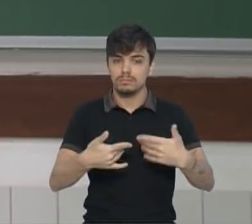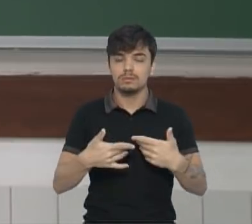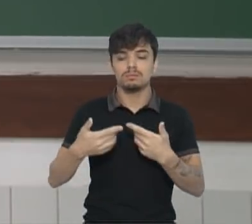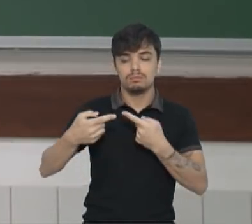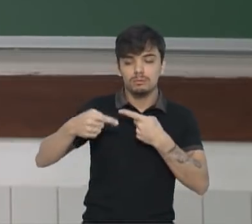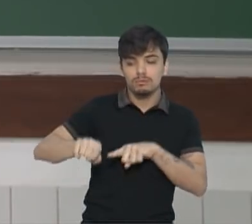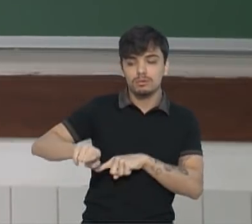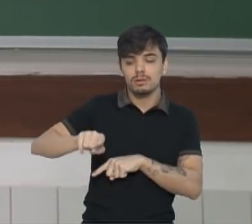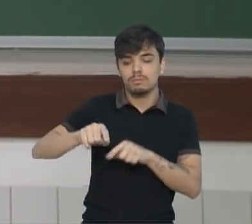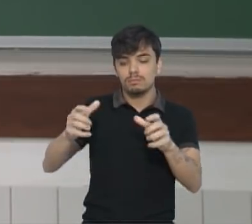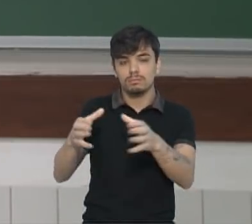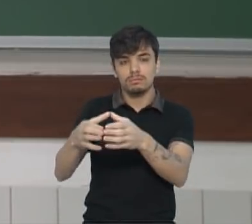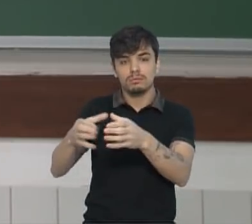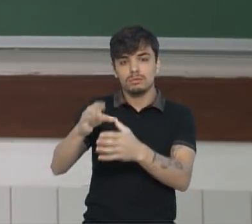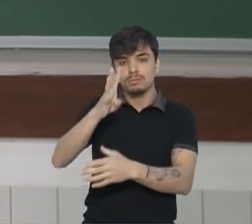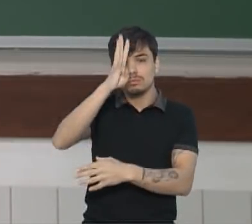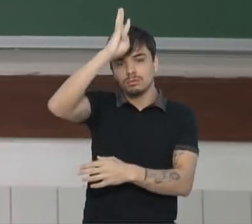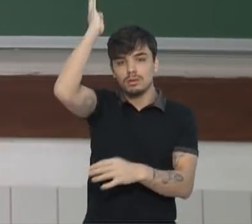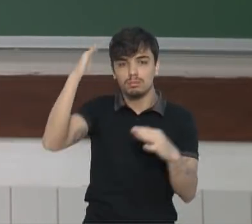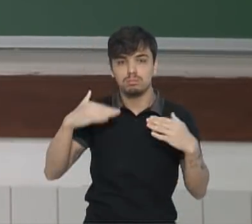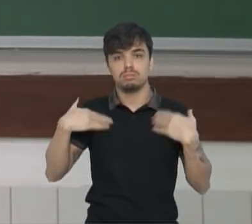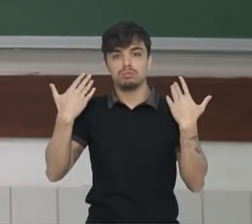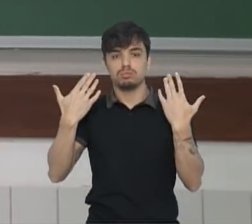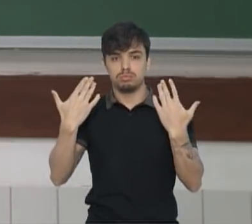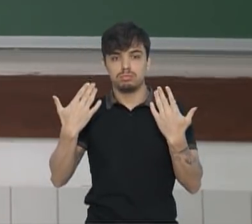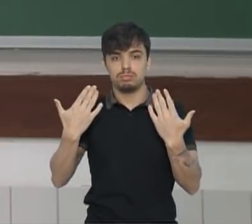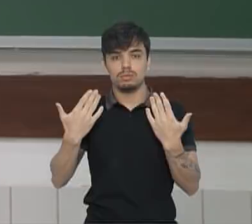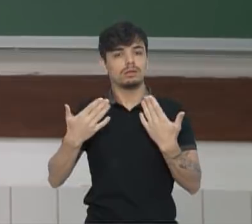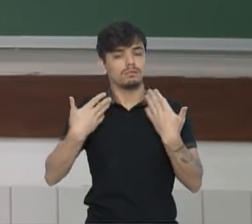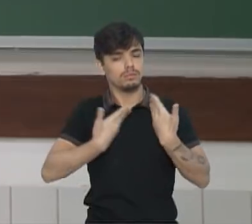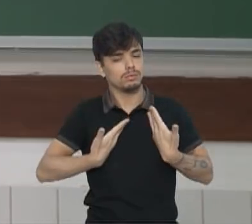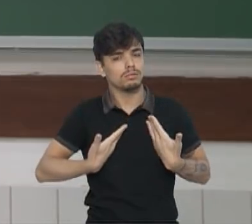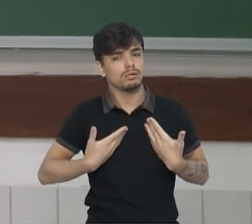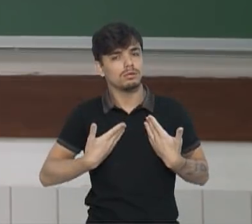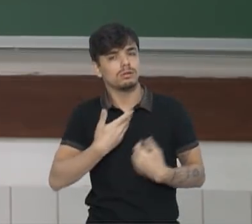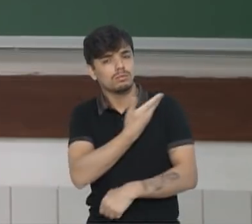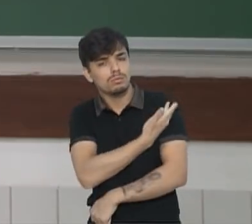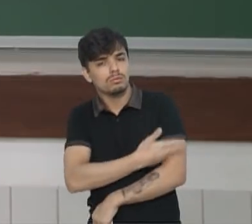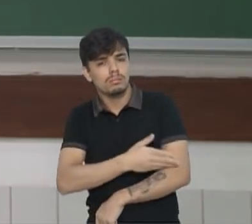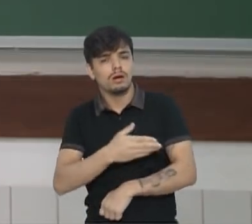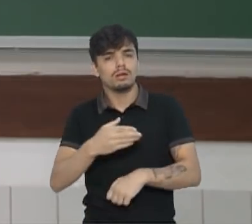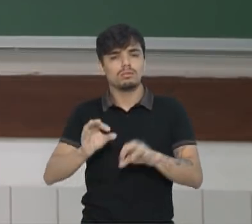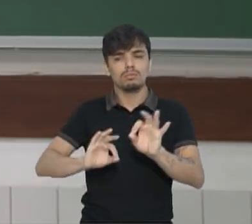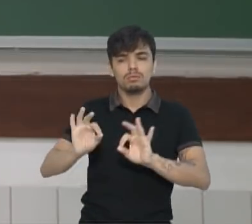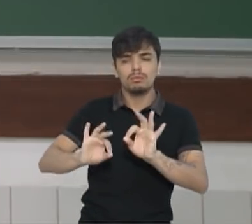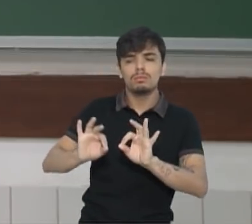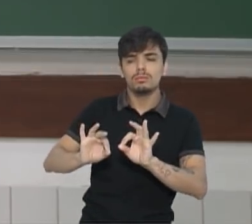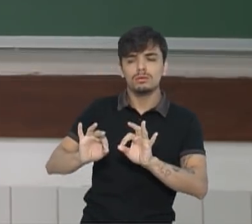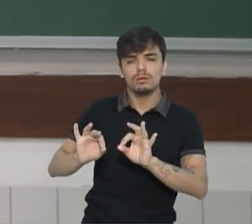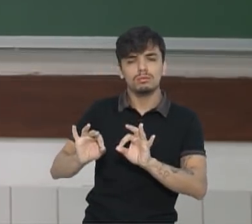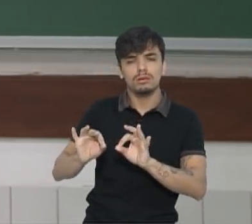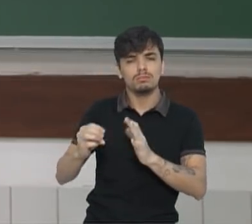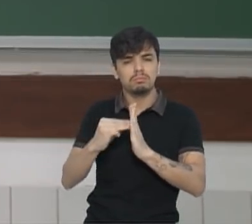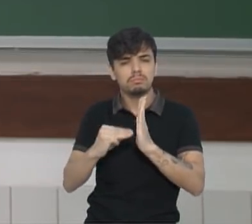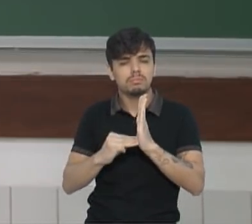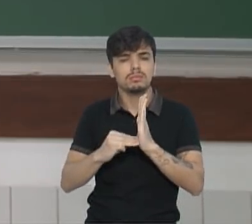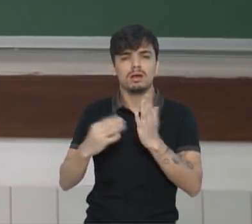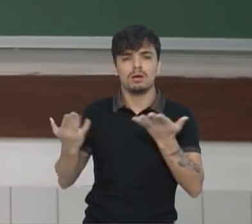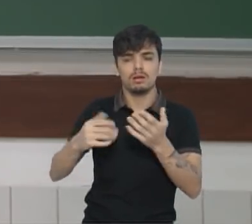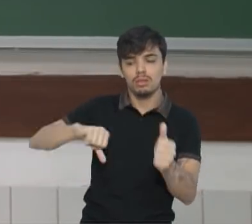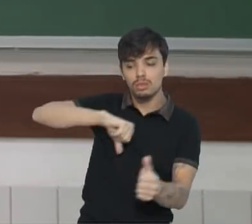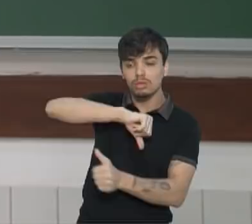romanos um impacto, que eles estavam acostumados com aquela formação metódica, de repente aparece aqueles homens gritando, correndo, pulando com seus cavalos, então